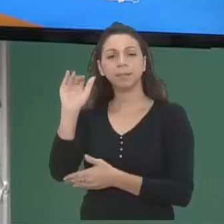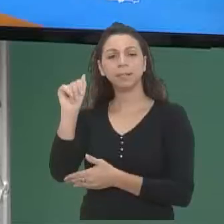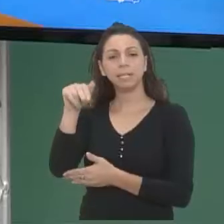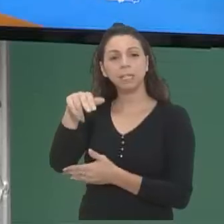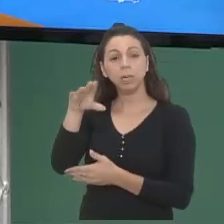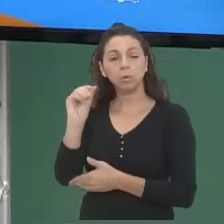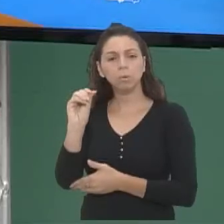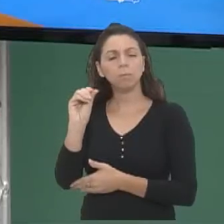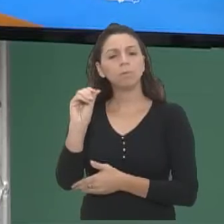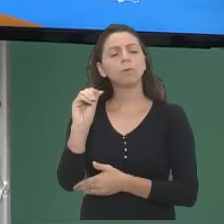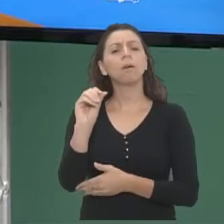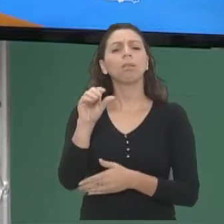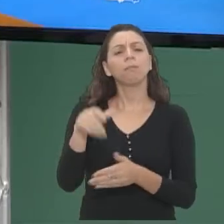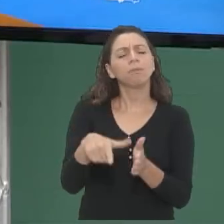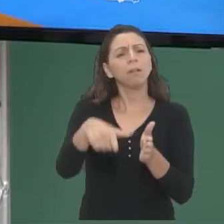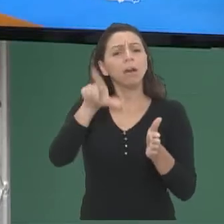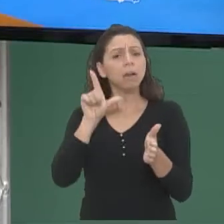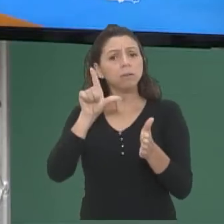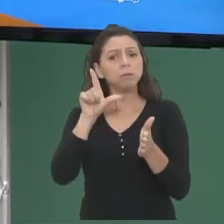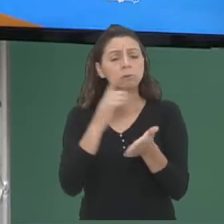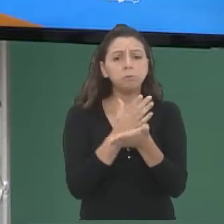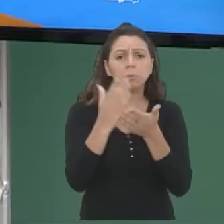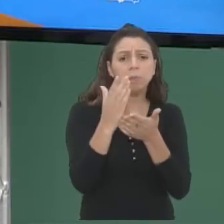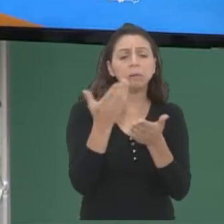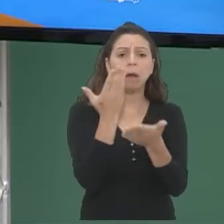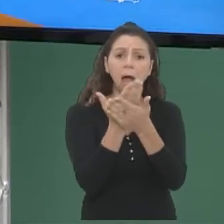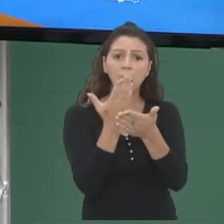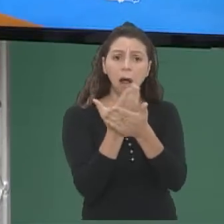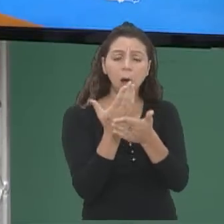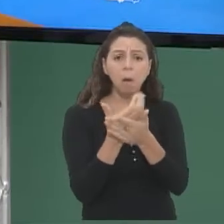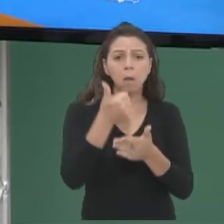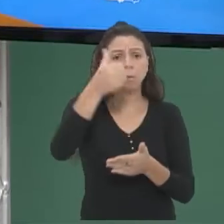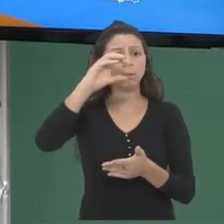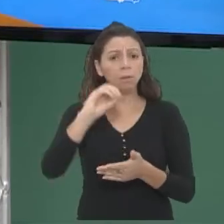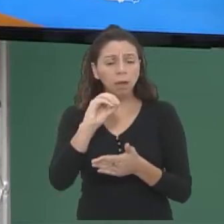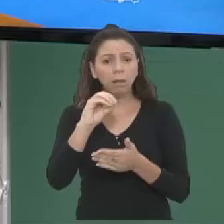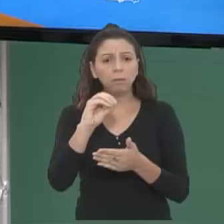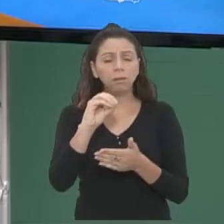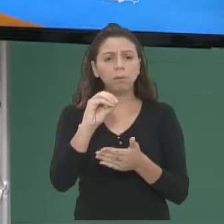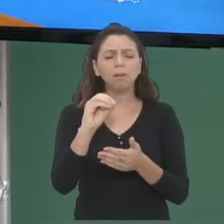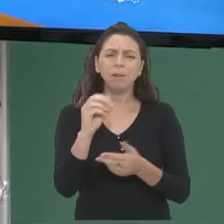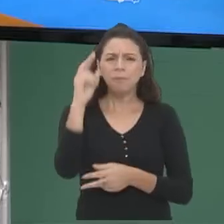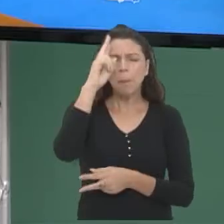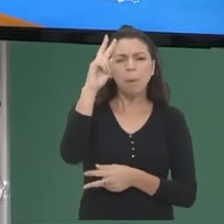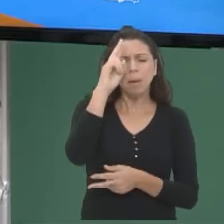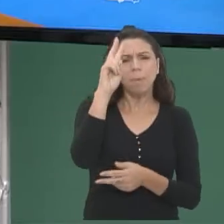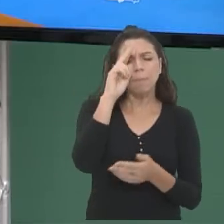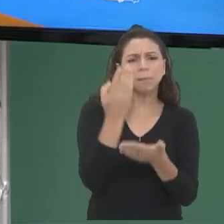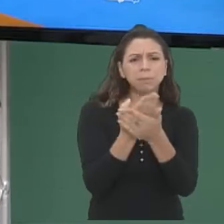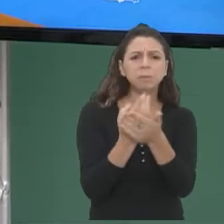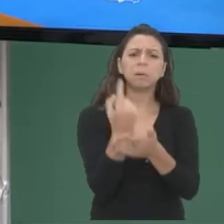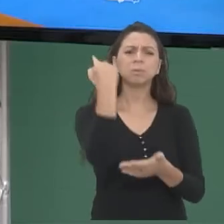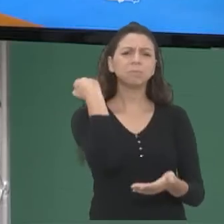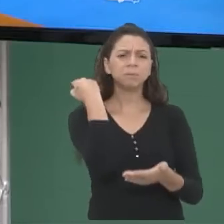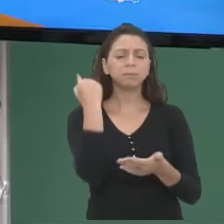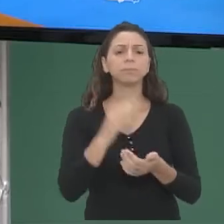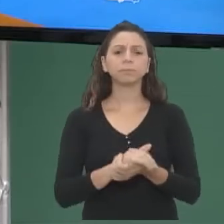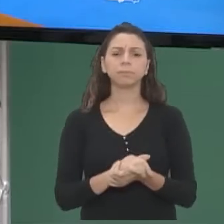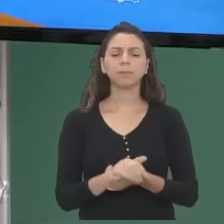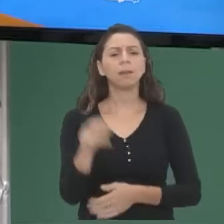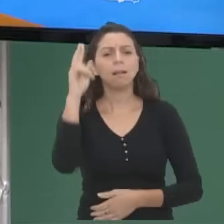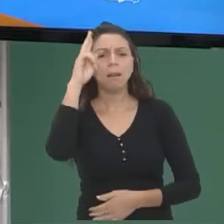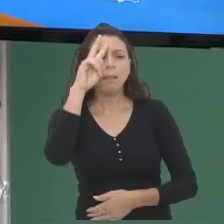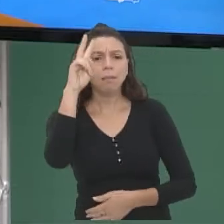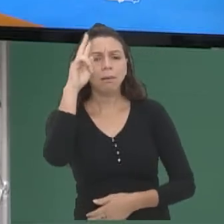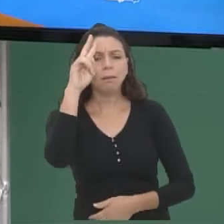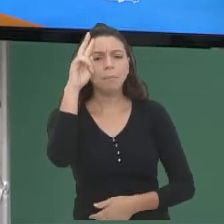gente começar a nossa aula número 10, que vai falar sobre formação do solo, vamos relembrar o que a gente viu nas aulas anteriores? Lembra que a